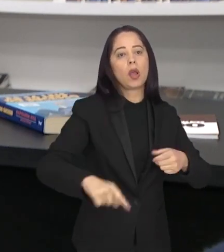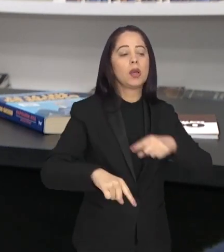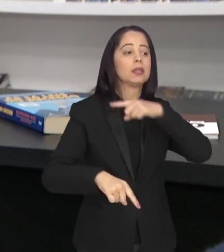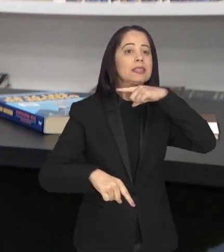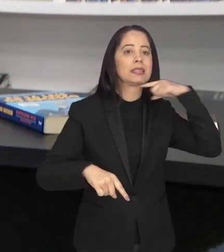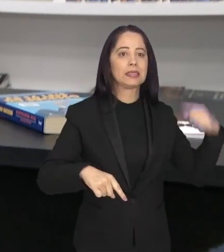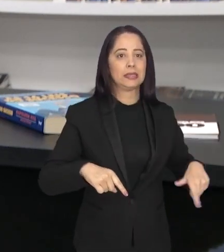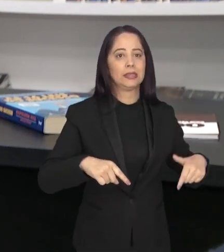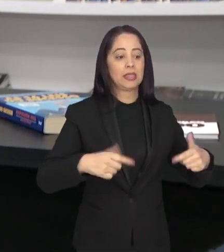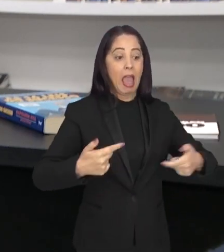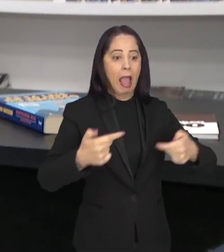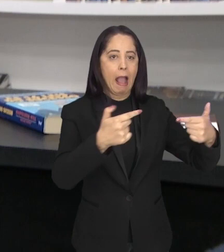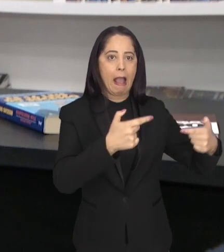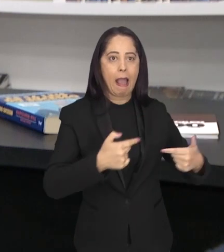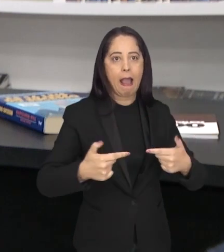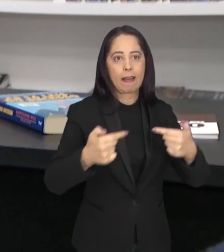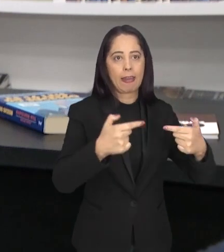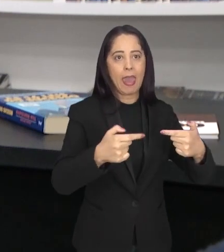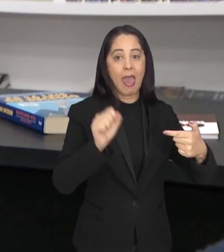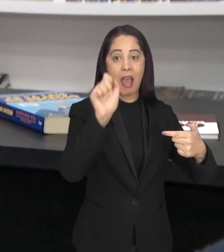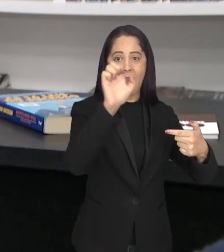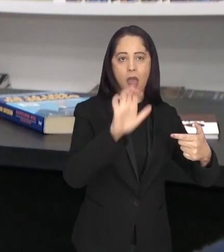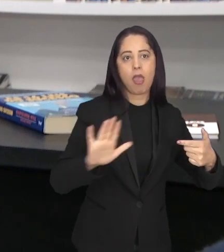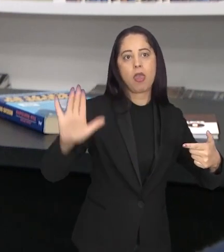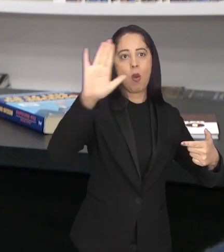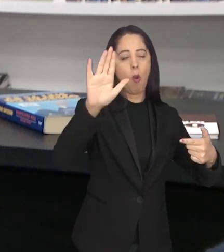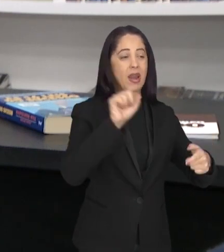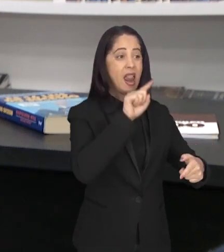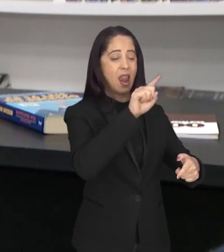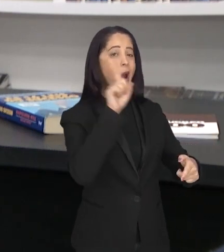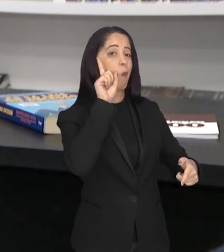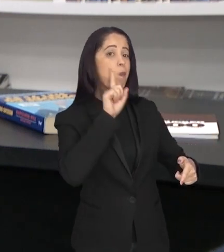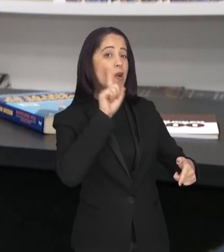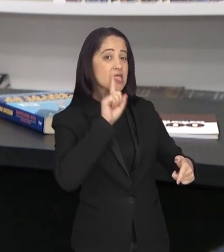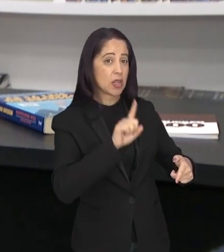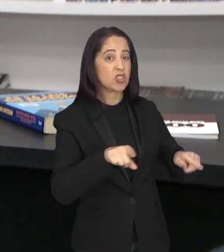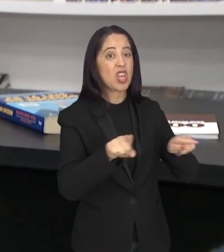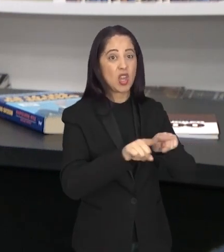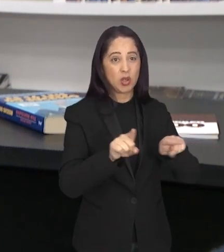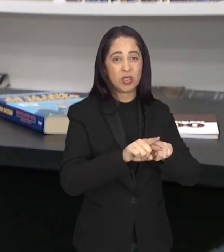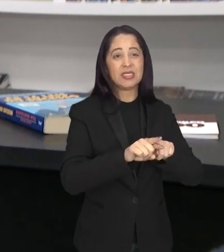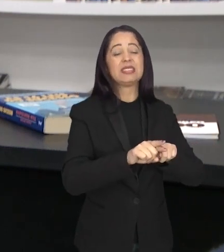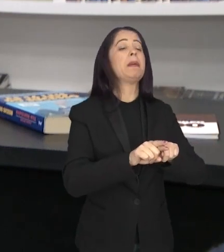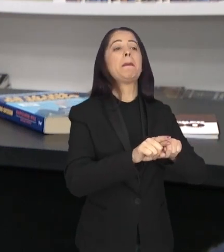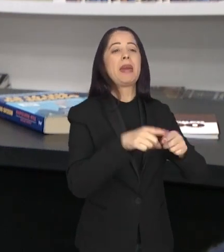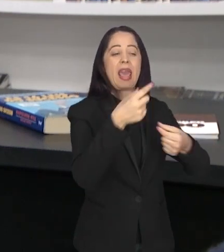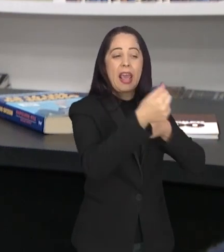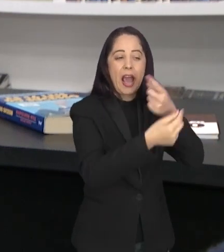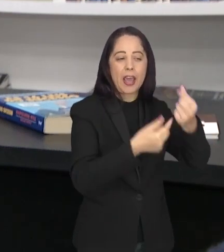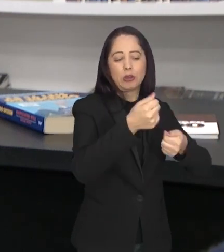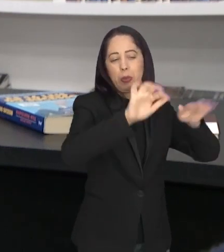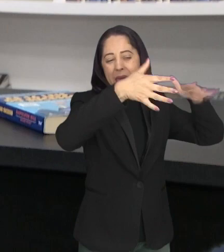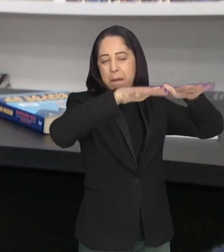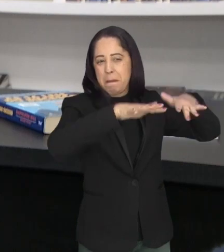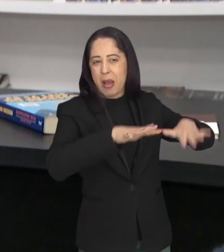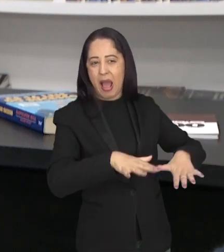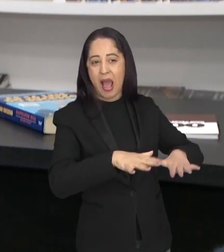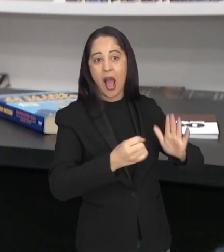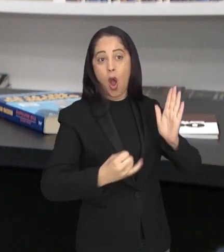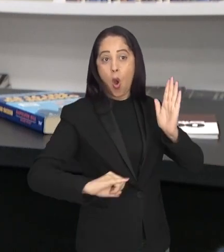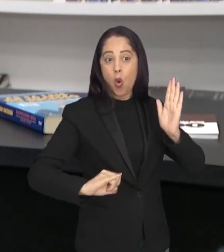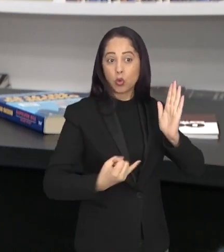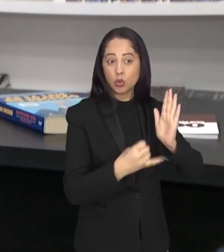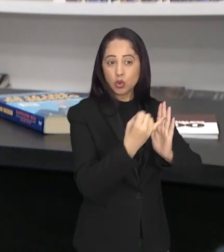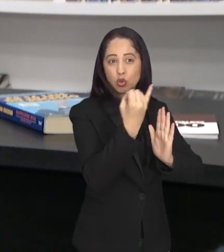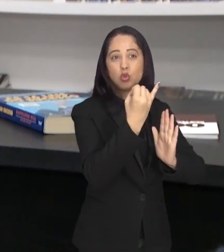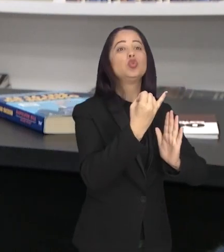com a Rússia, que acabou pegando ali parte da Europa. E nos Estados Unidos também teve um desaquecimento da economia, a